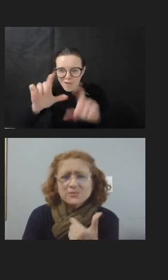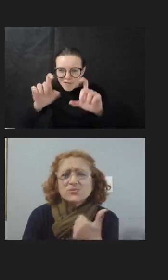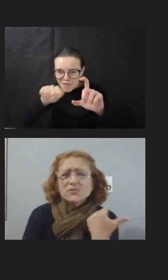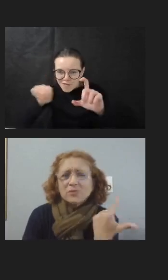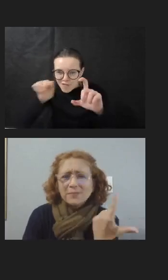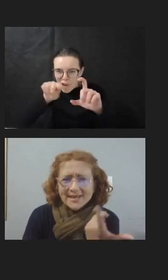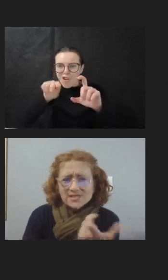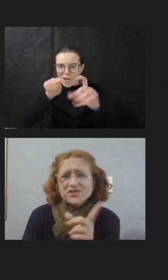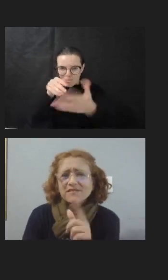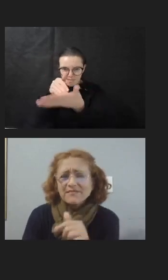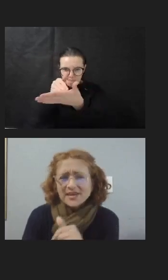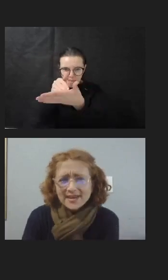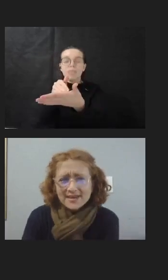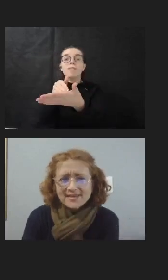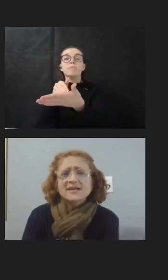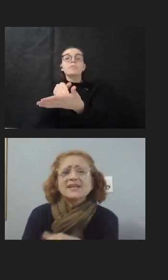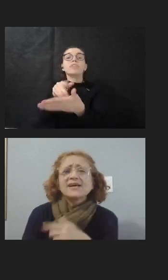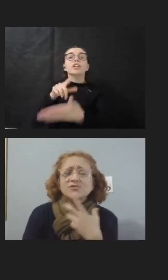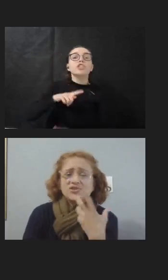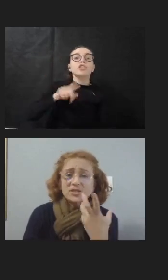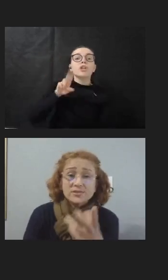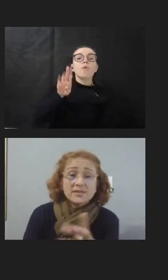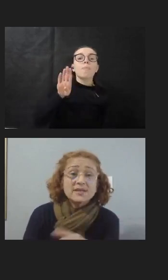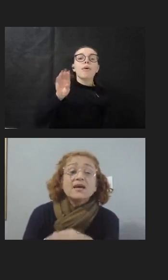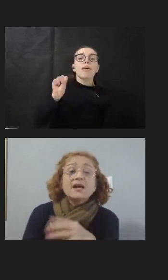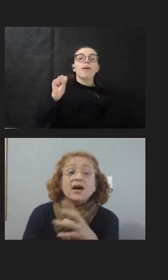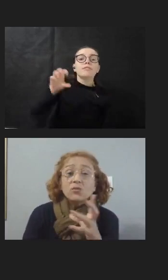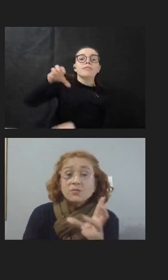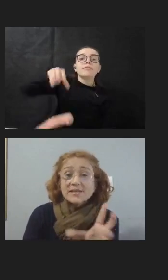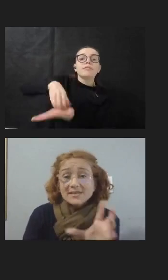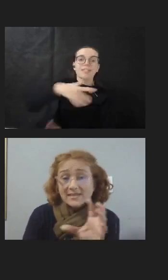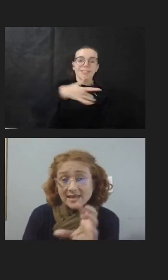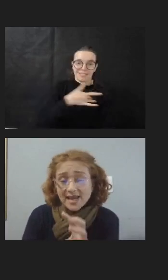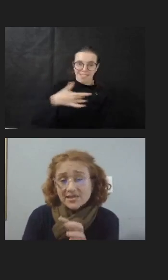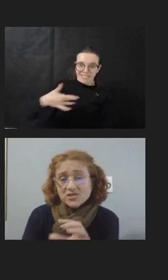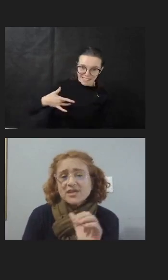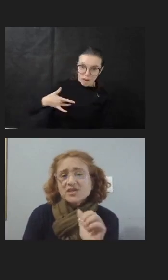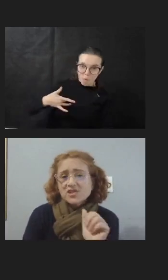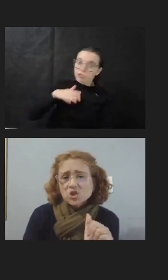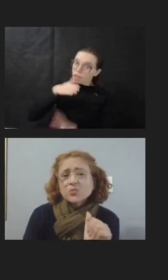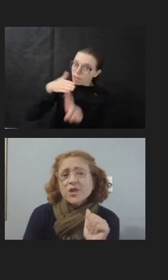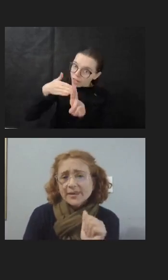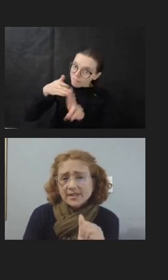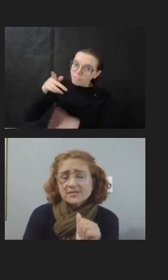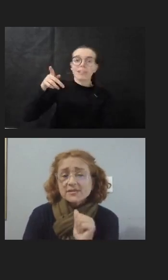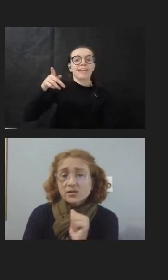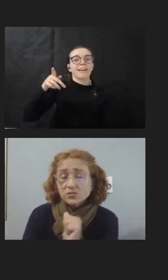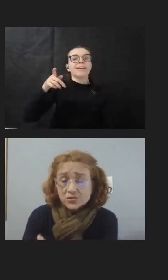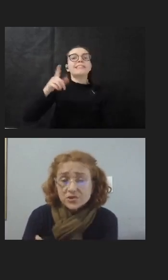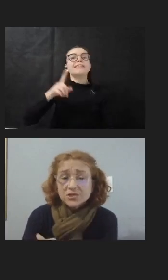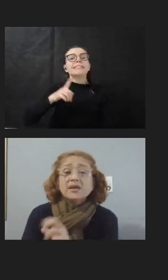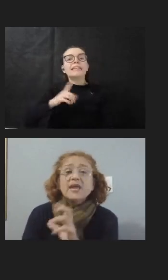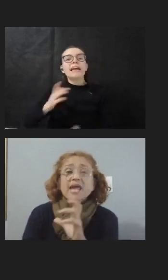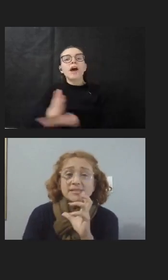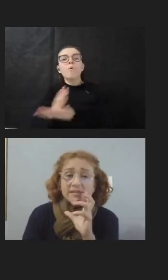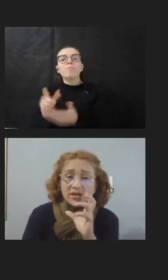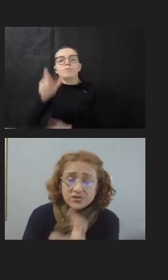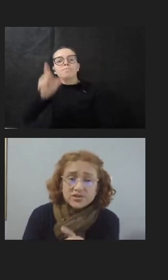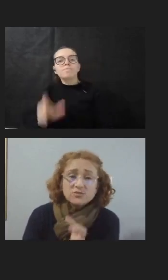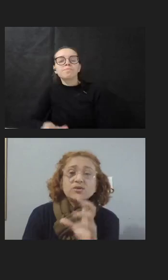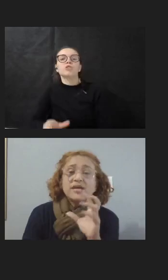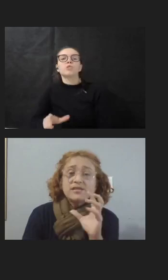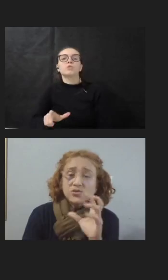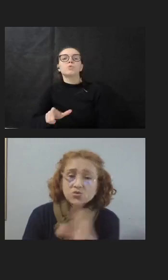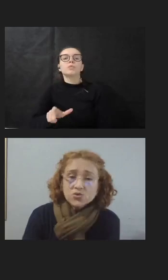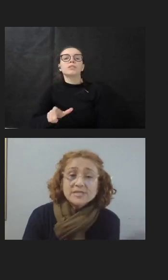nós tínhamos uma UBS de referência lá, que nós tínhamos algumas ACS, que é a Agente Comunitária de Saúde, que elas